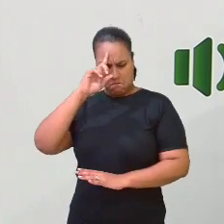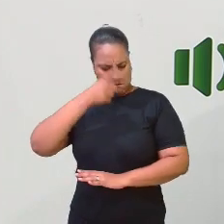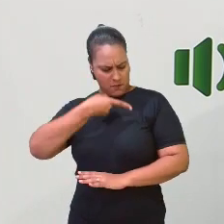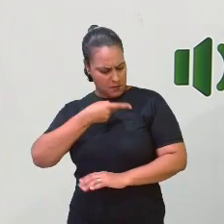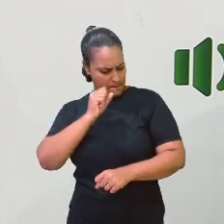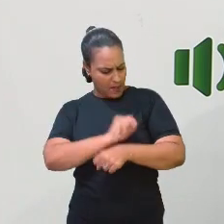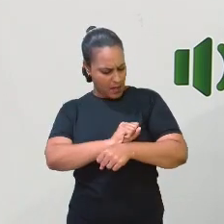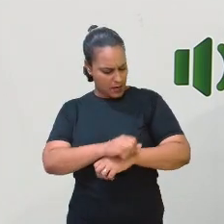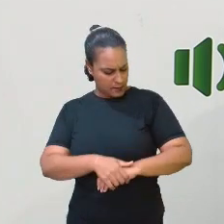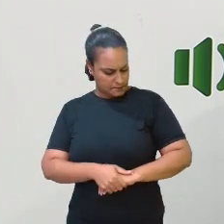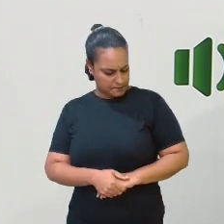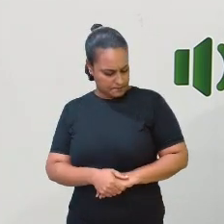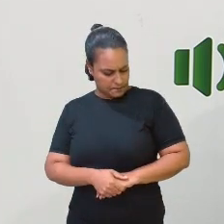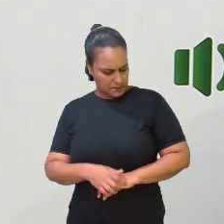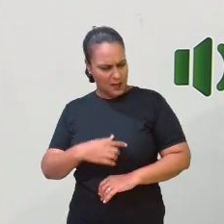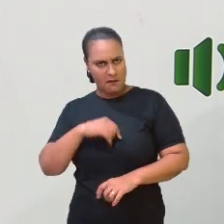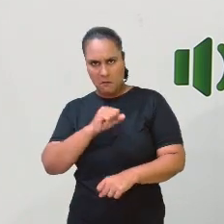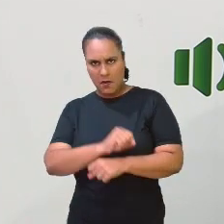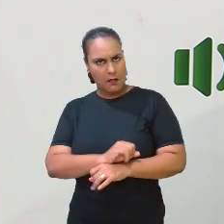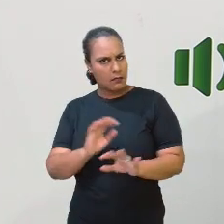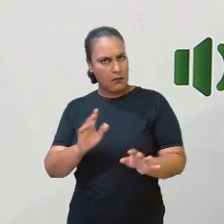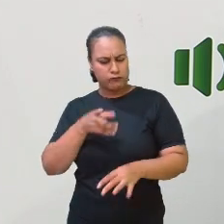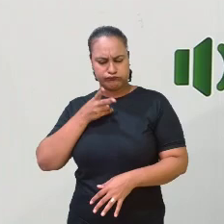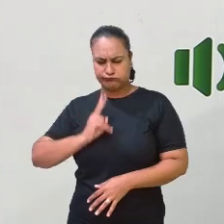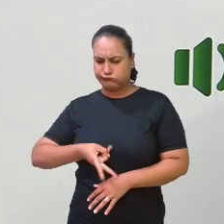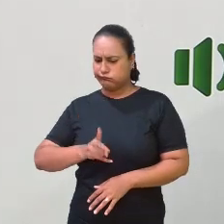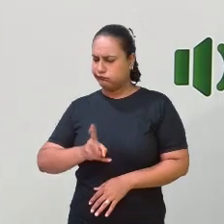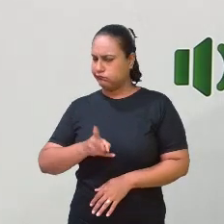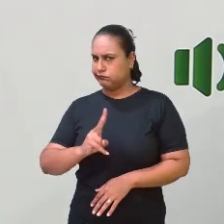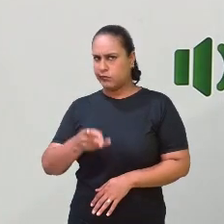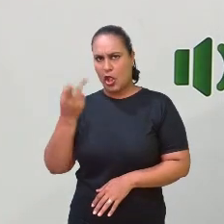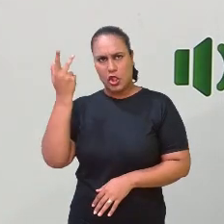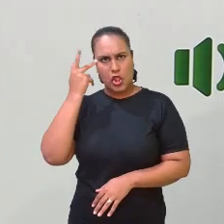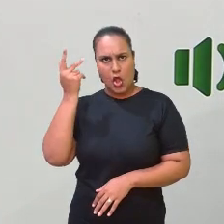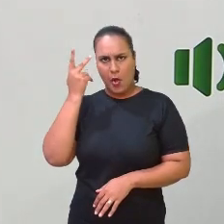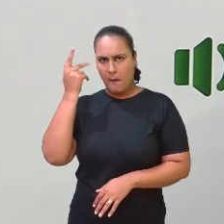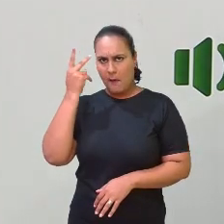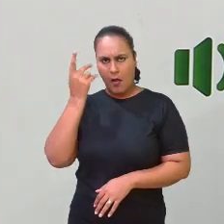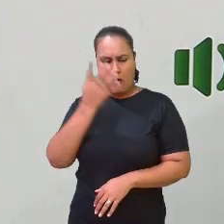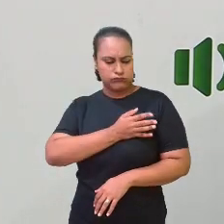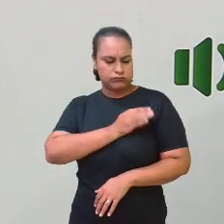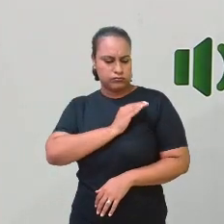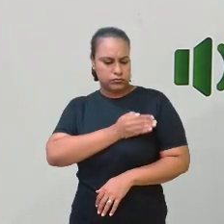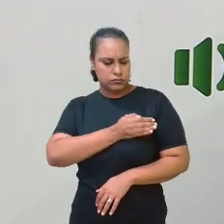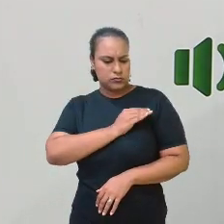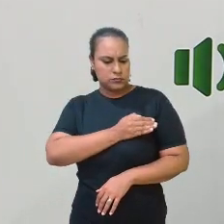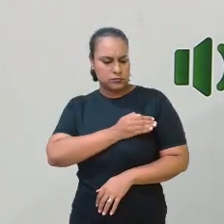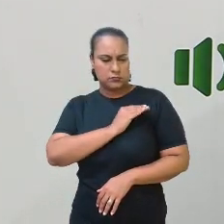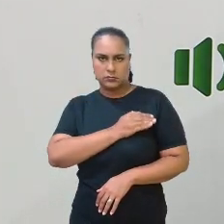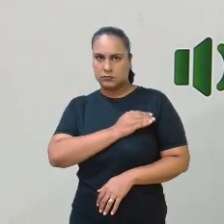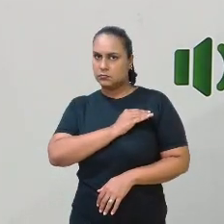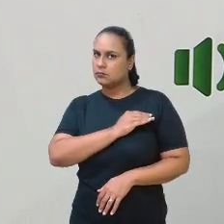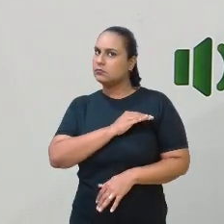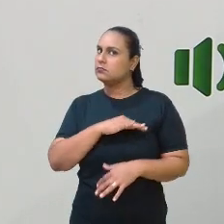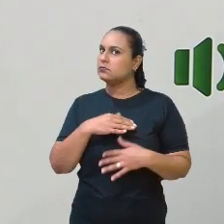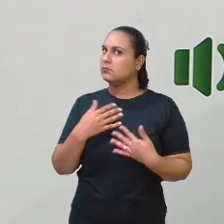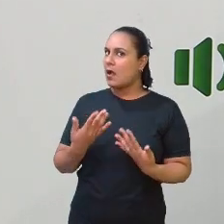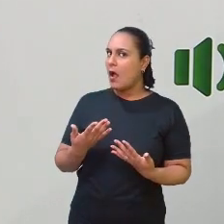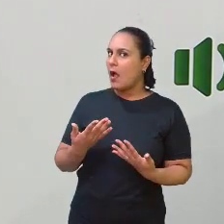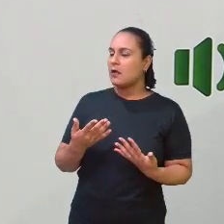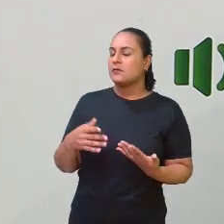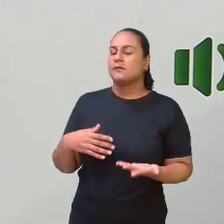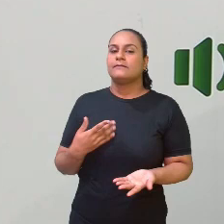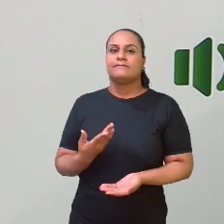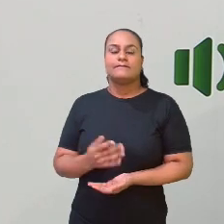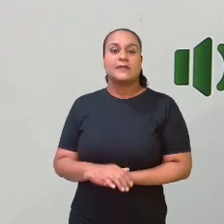parar, ele não para, ele vai continuar funcionando, independente da gente querer ou não, a não ser que chegue o nosso dia,